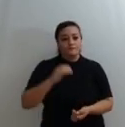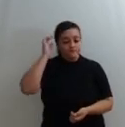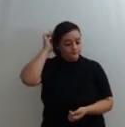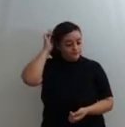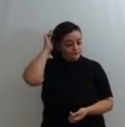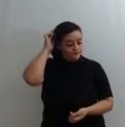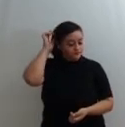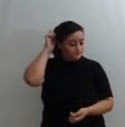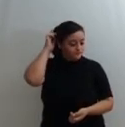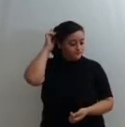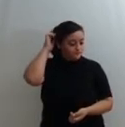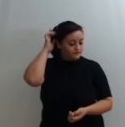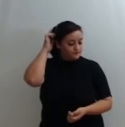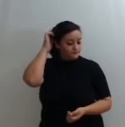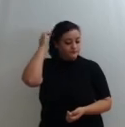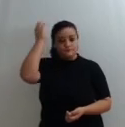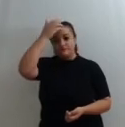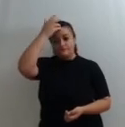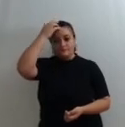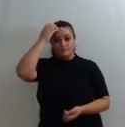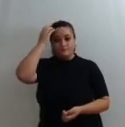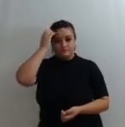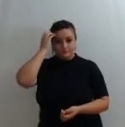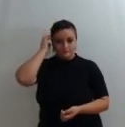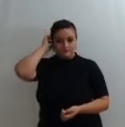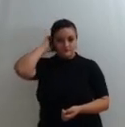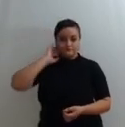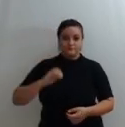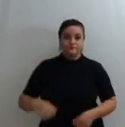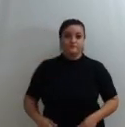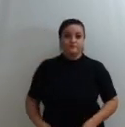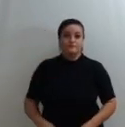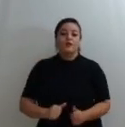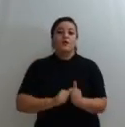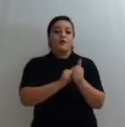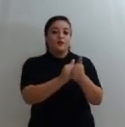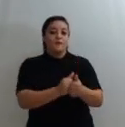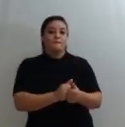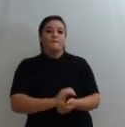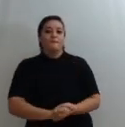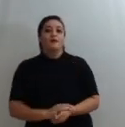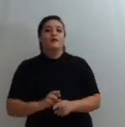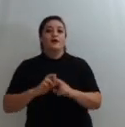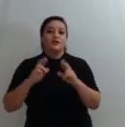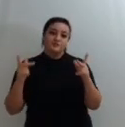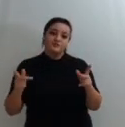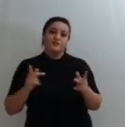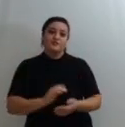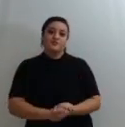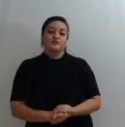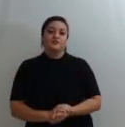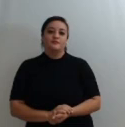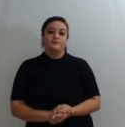tenha que fornecer a juiz de todo o Brasil, eu acompanho a divergência com a vênia do ministro lá. Então,